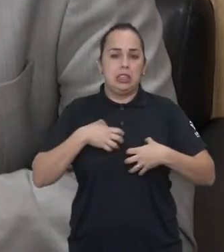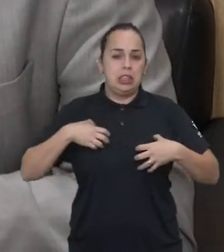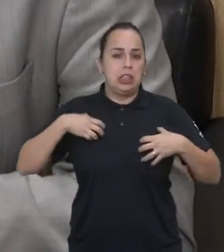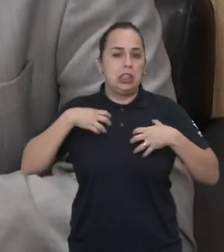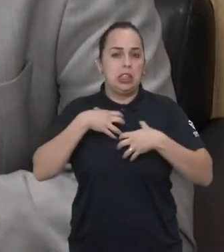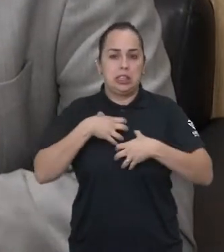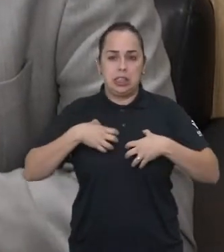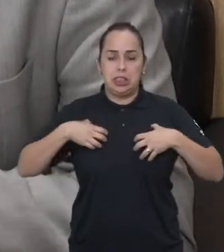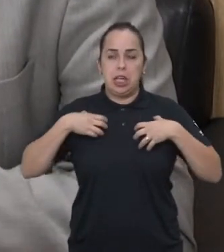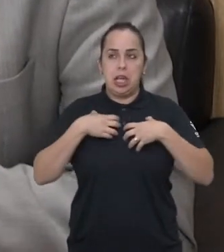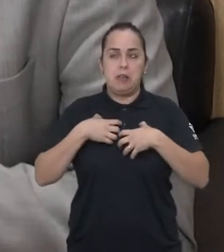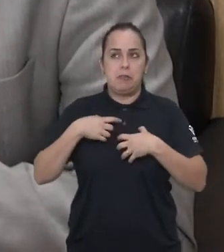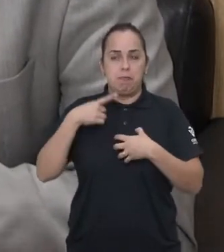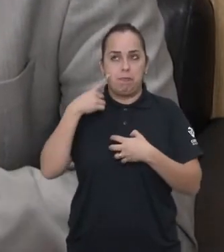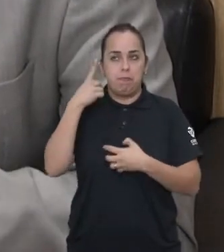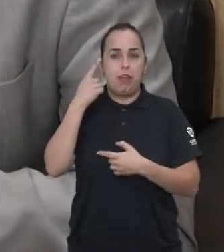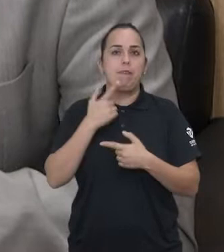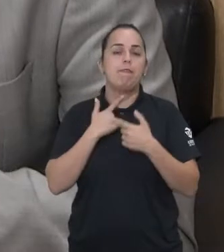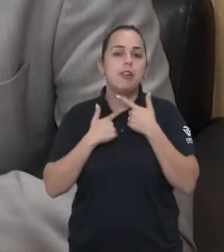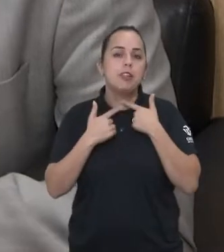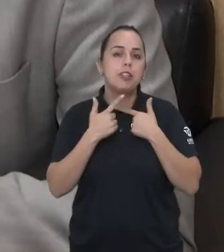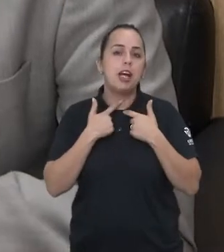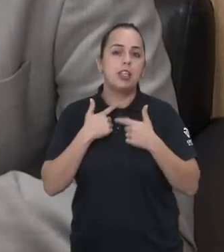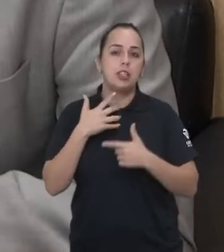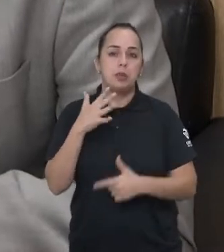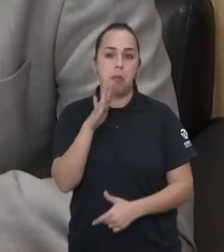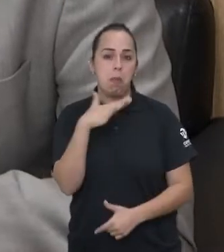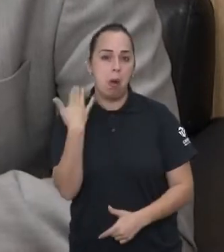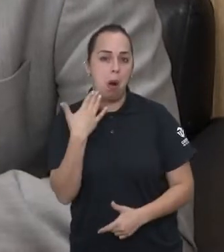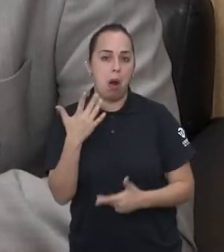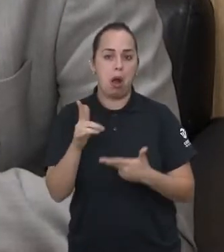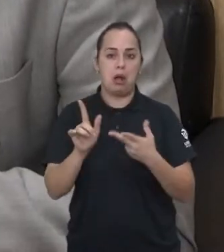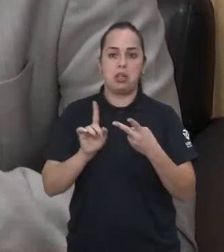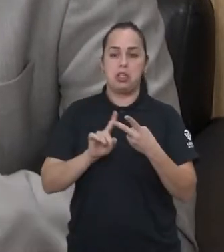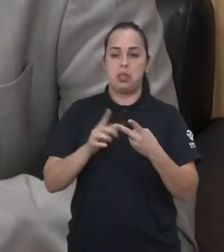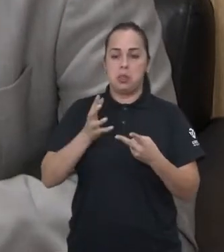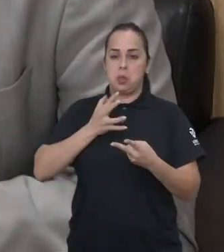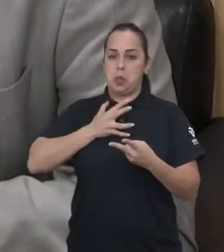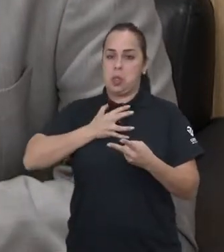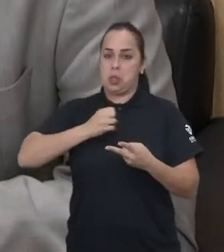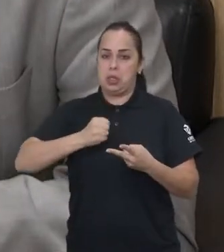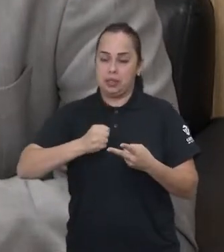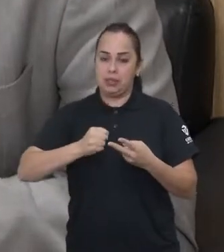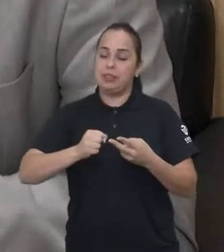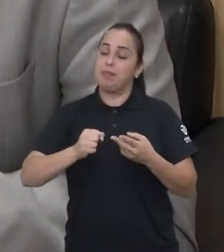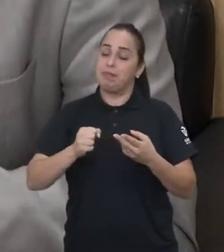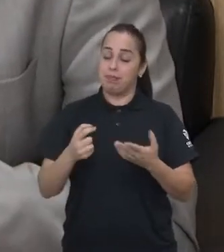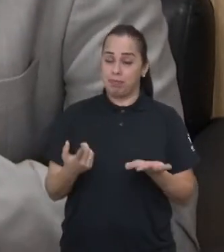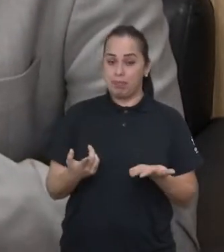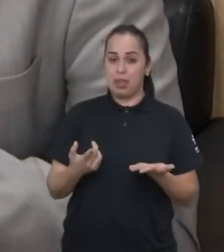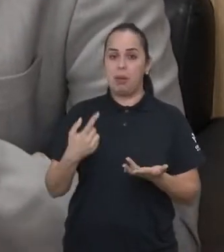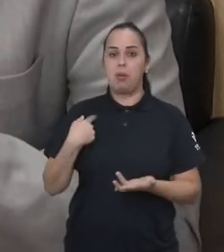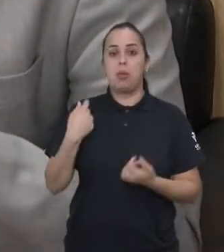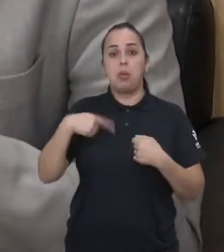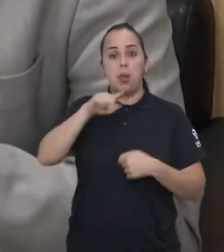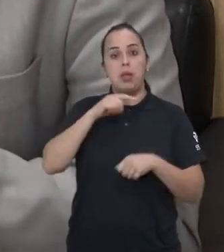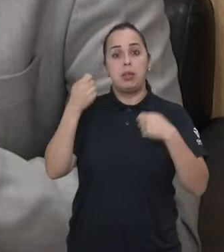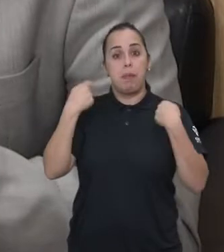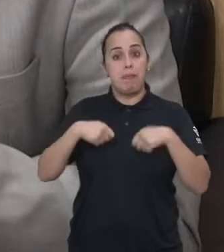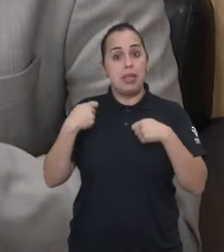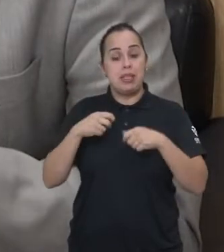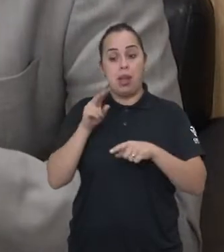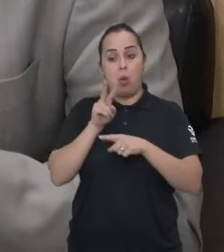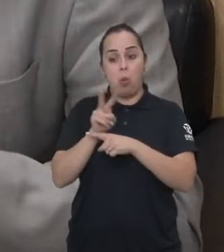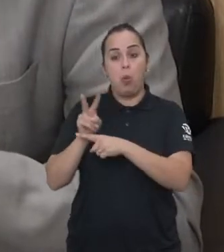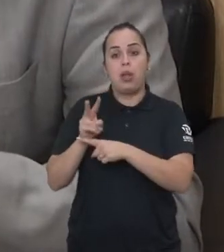o desencadeamento de pensamentos de interação de morte e de ação de suicídio e a gente